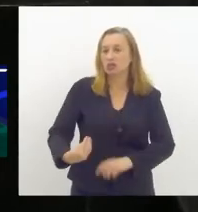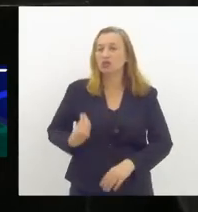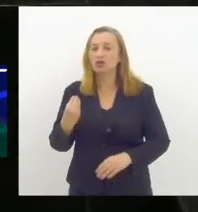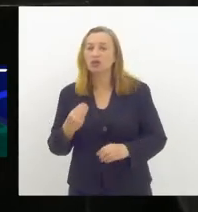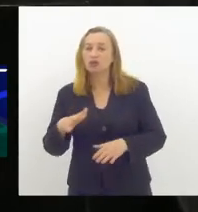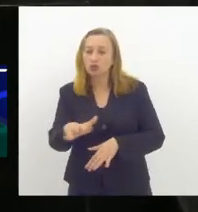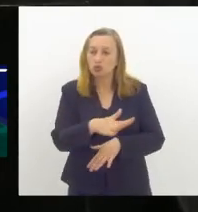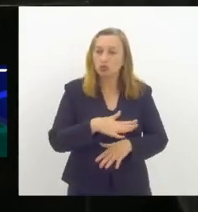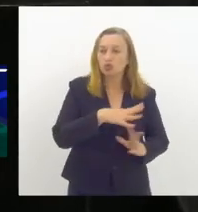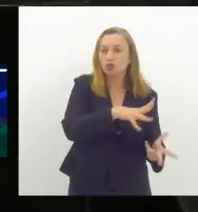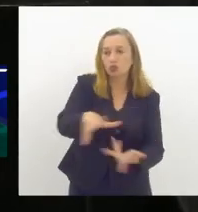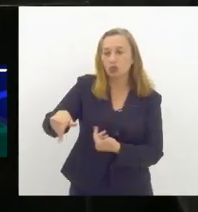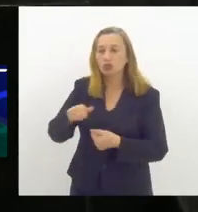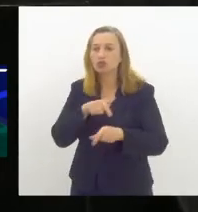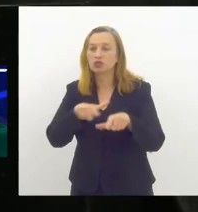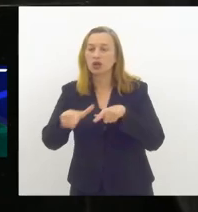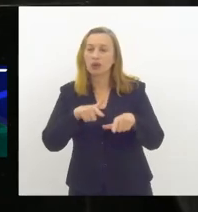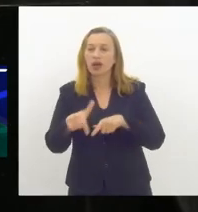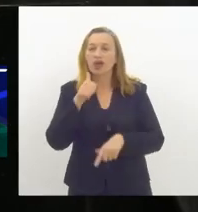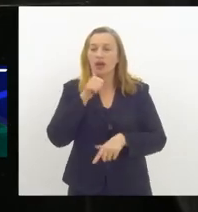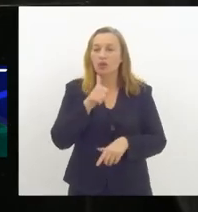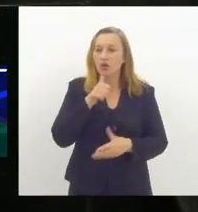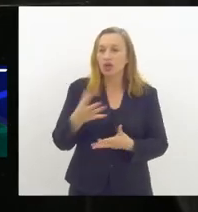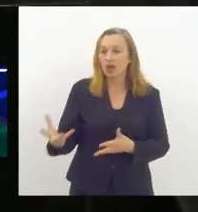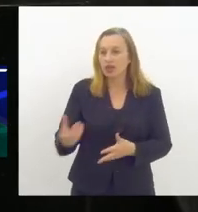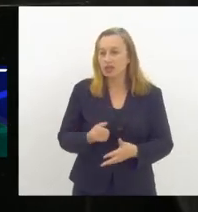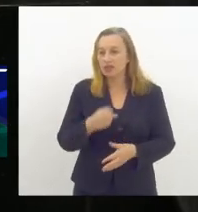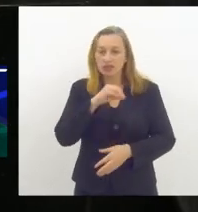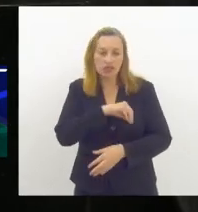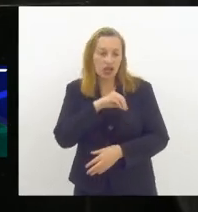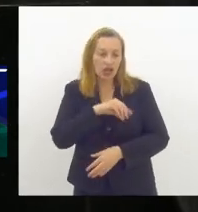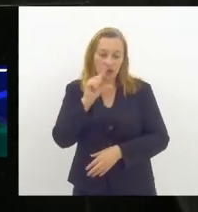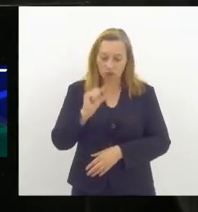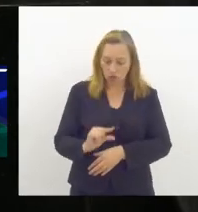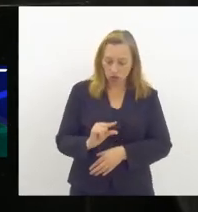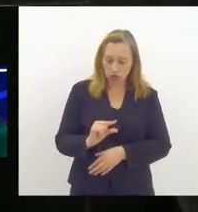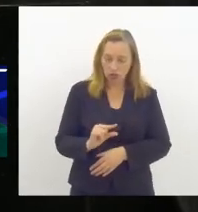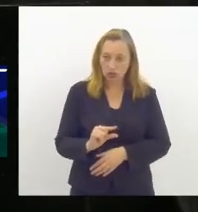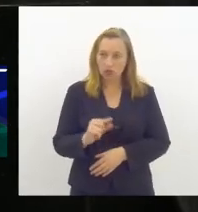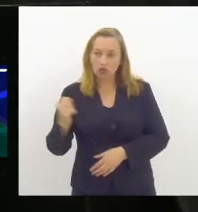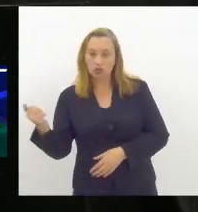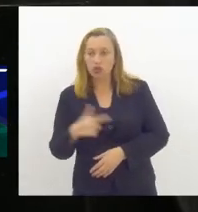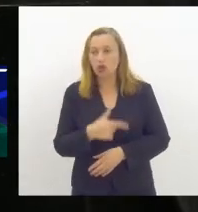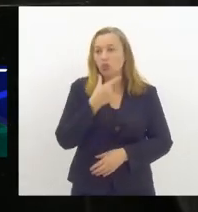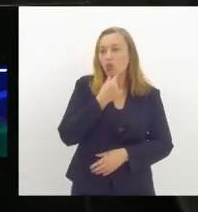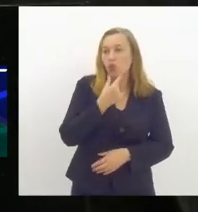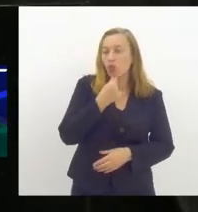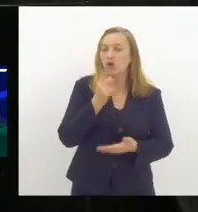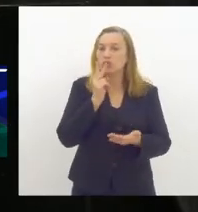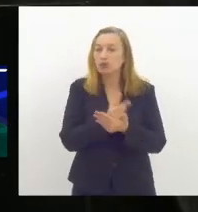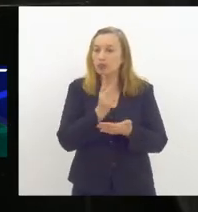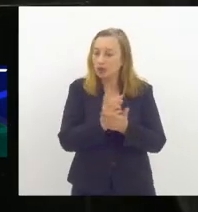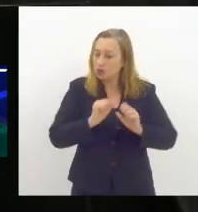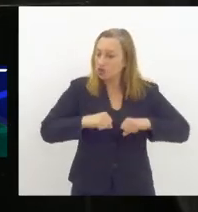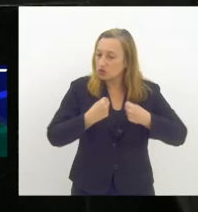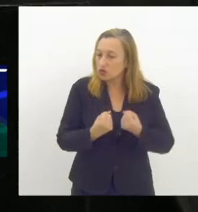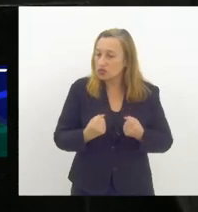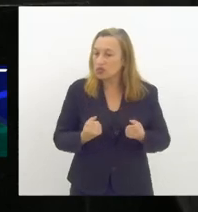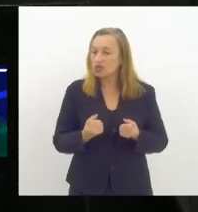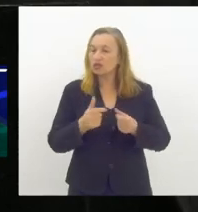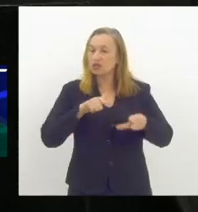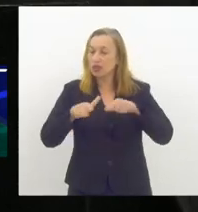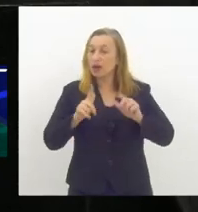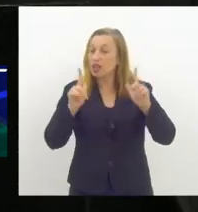mundo do trabalho as mulheres ainda recebem salários inferiores aos dos homens mesmo desempenhando as mesmas